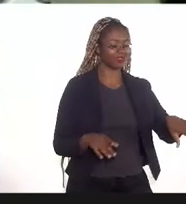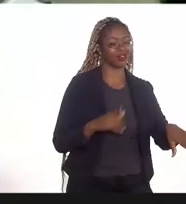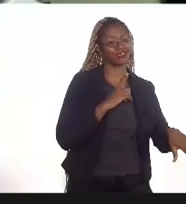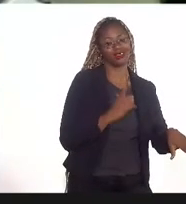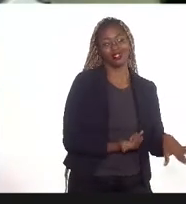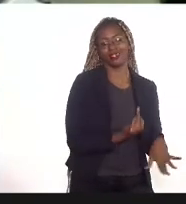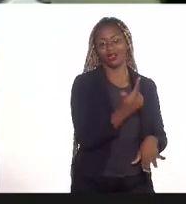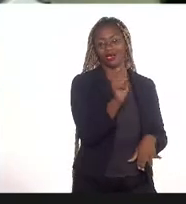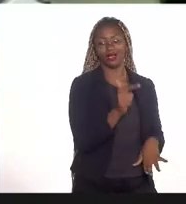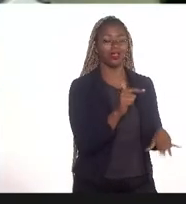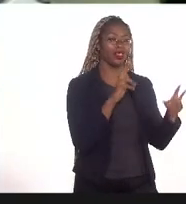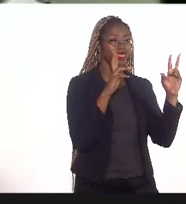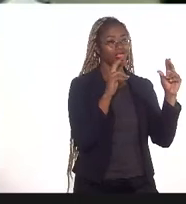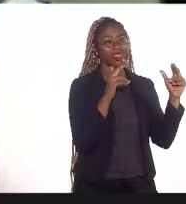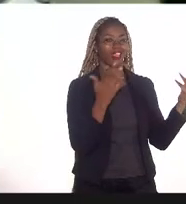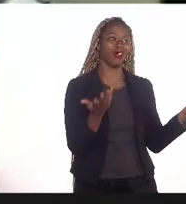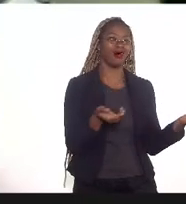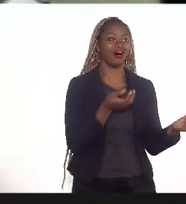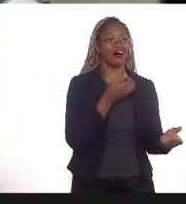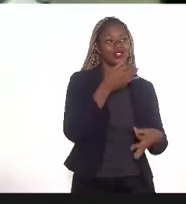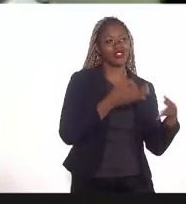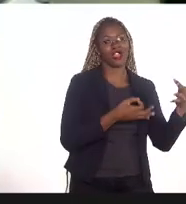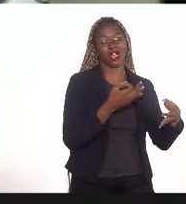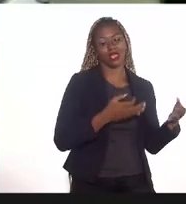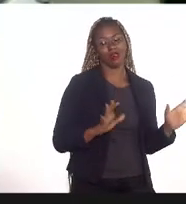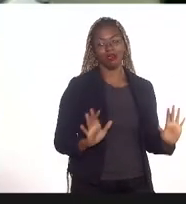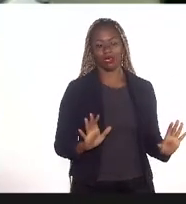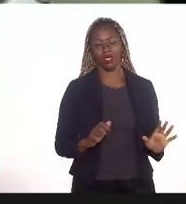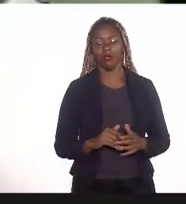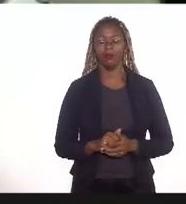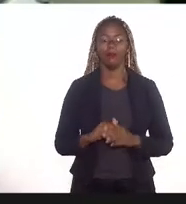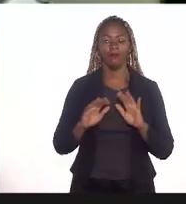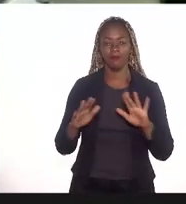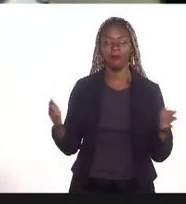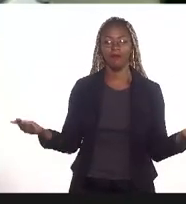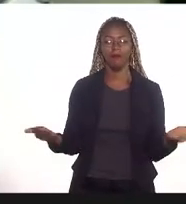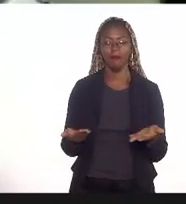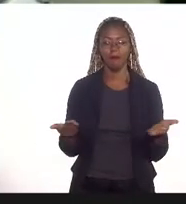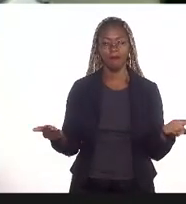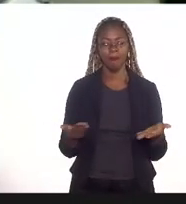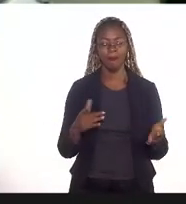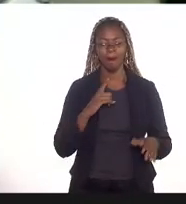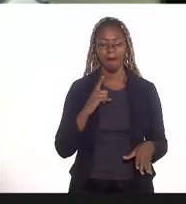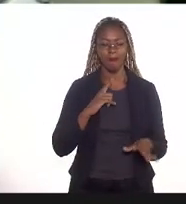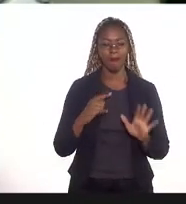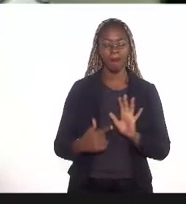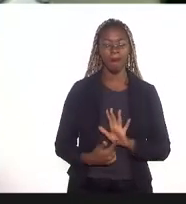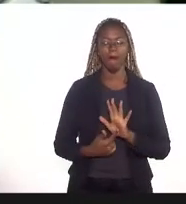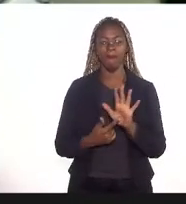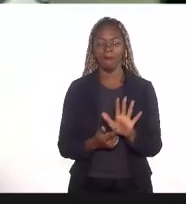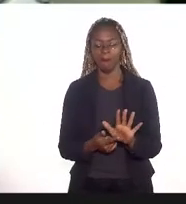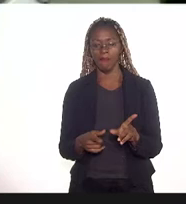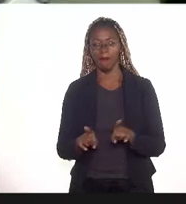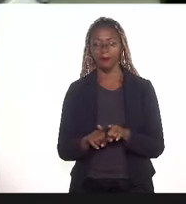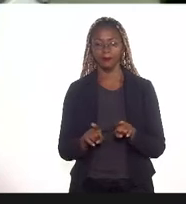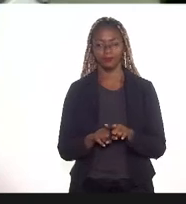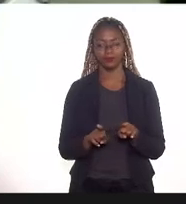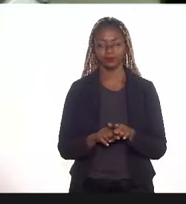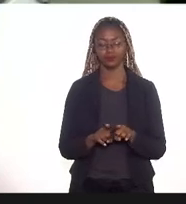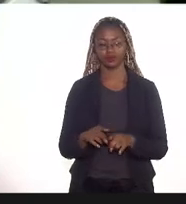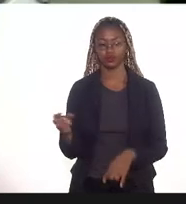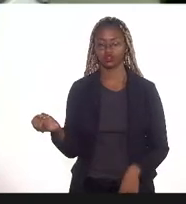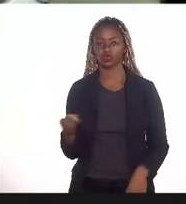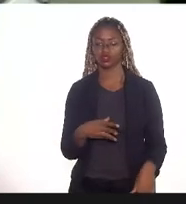outros, entre aspas, de novo, julgadores. Eu acho que agora, tendo a unificação, inclusive a